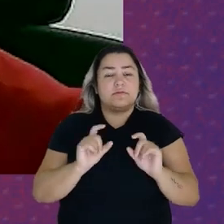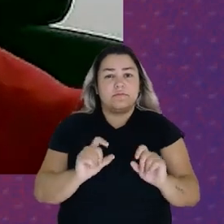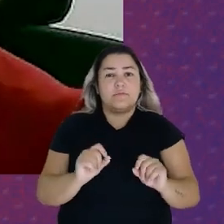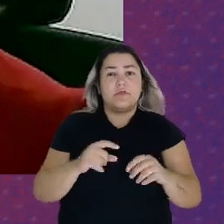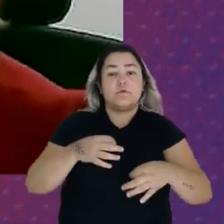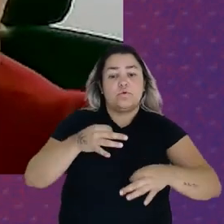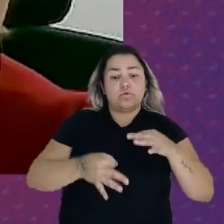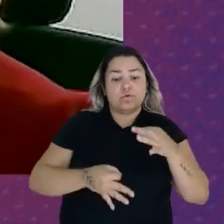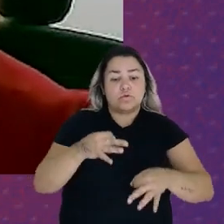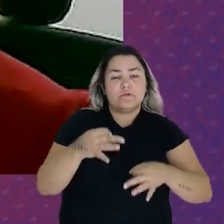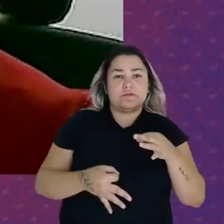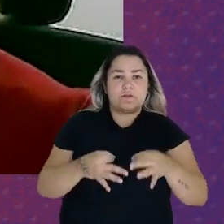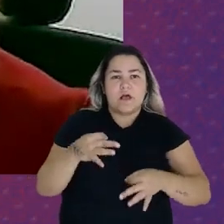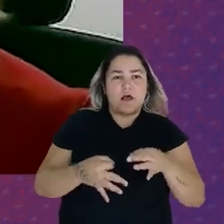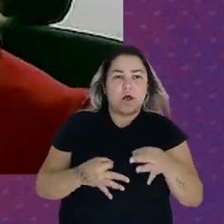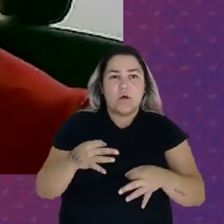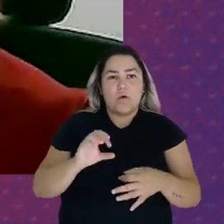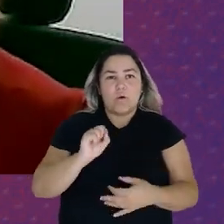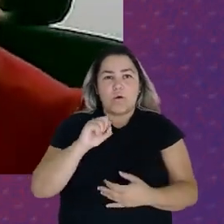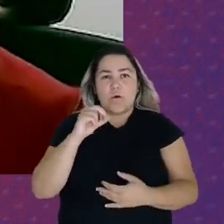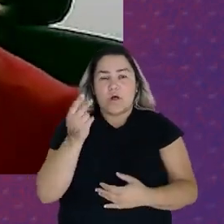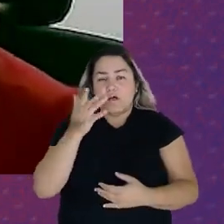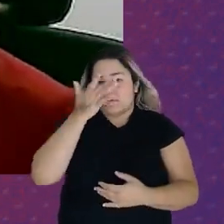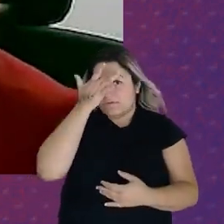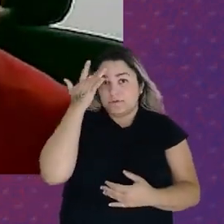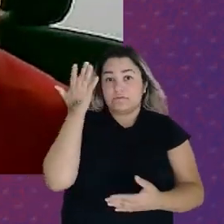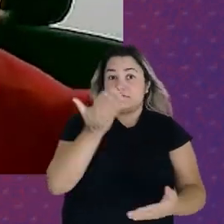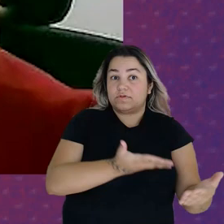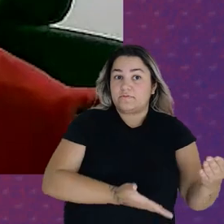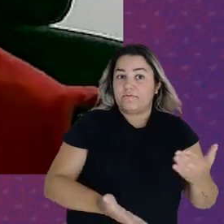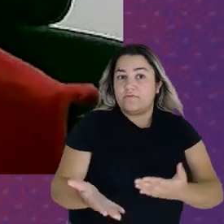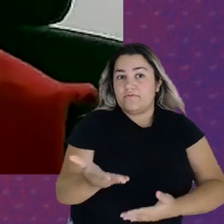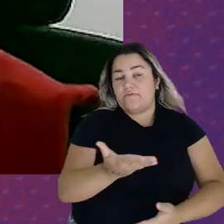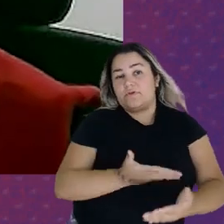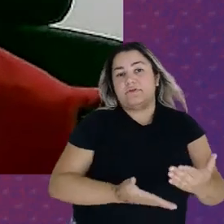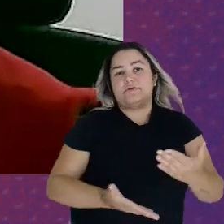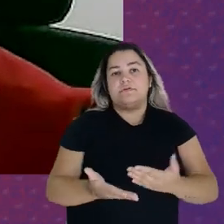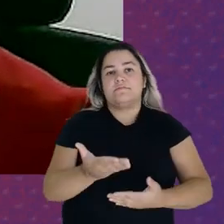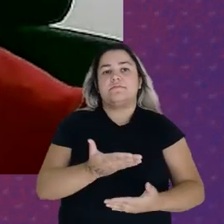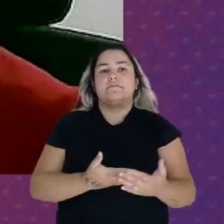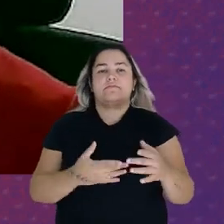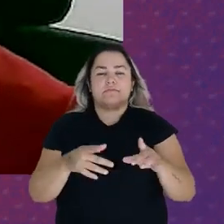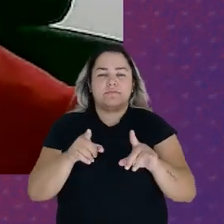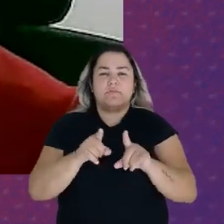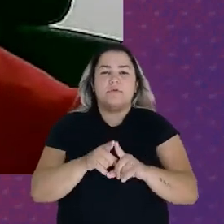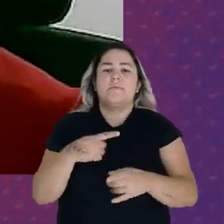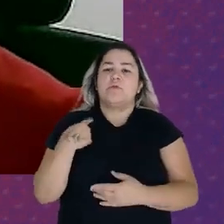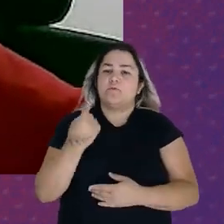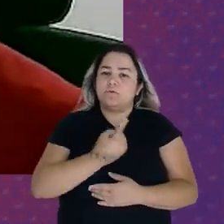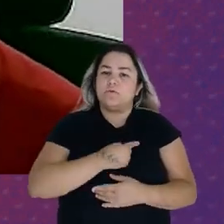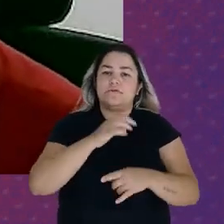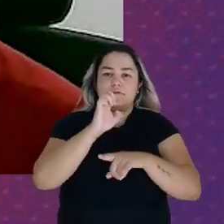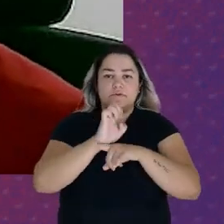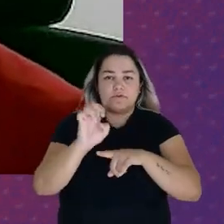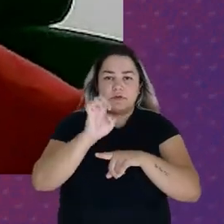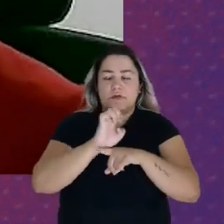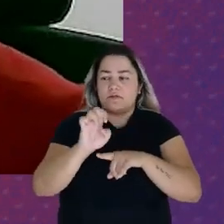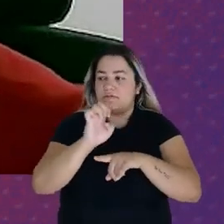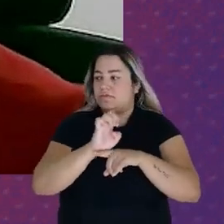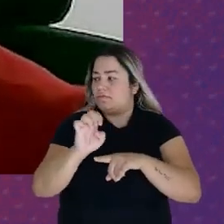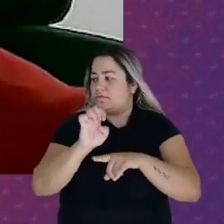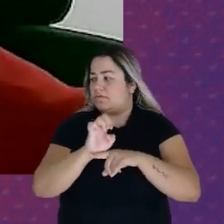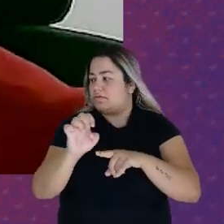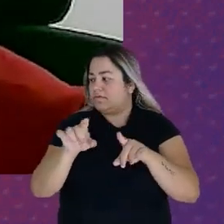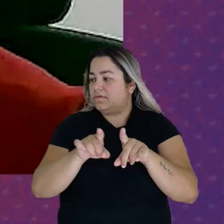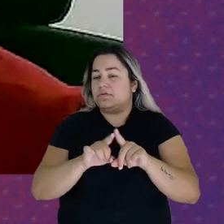judicial contra as pessoas envolvidas. Nossa cidade, o nosso estado, teve, então,